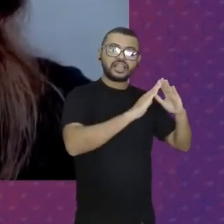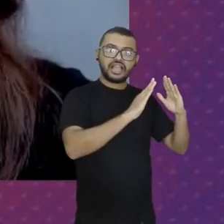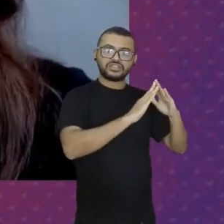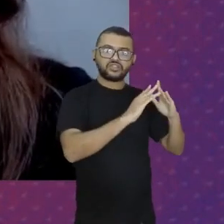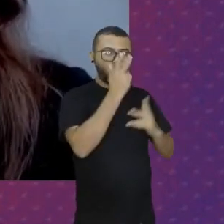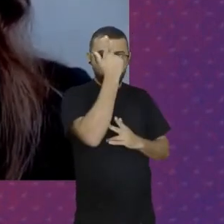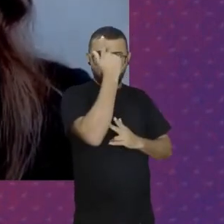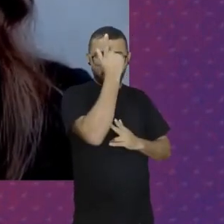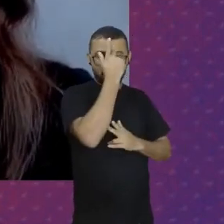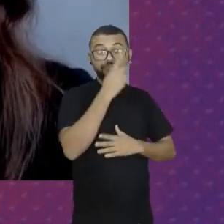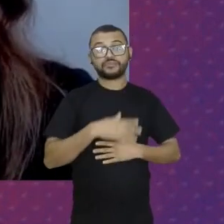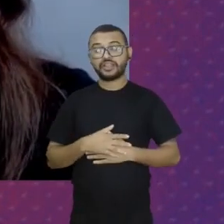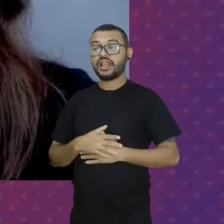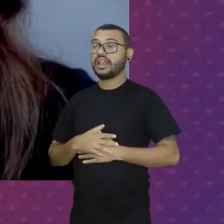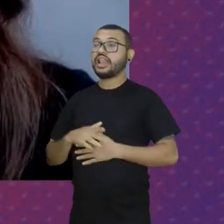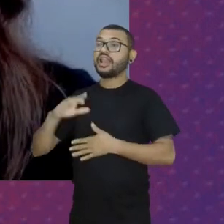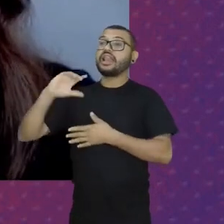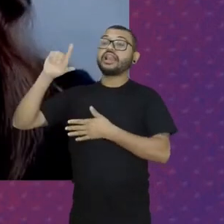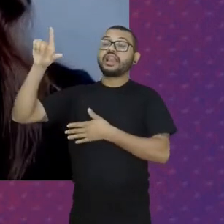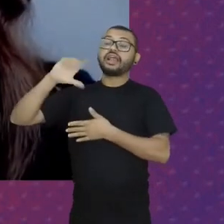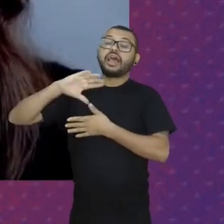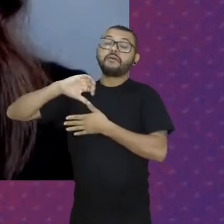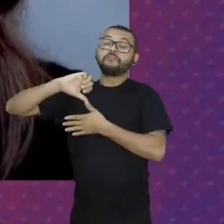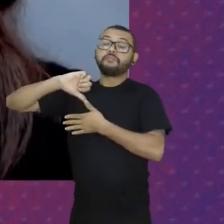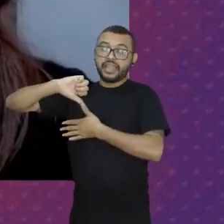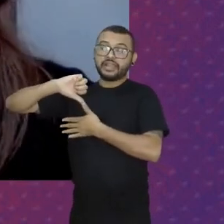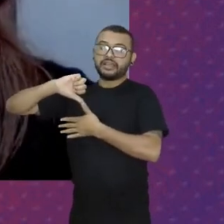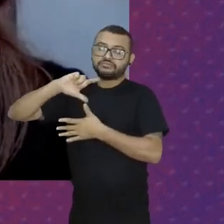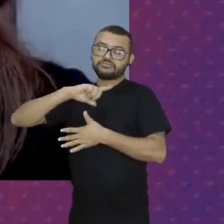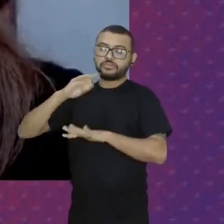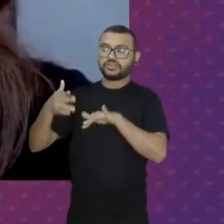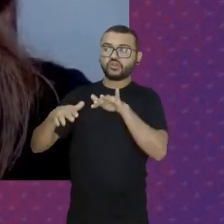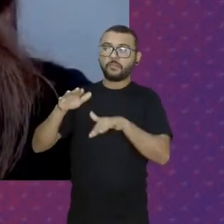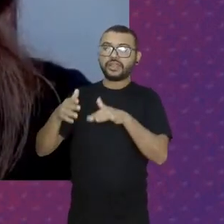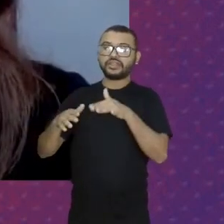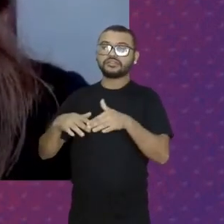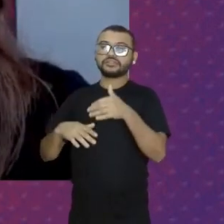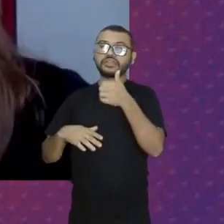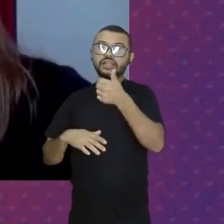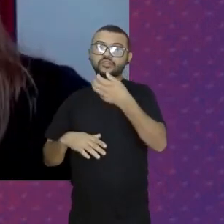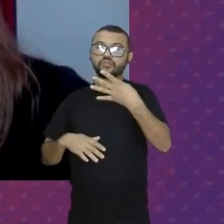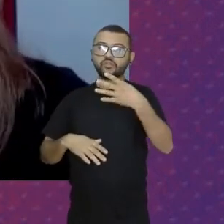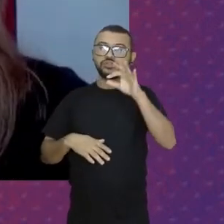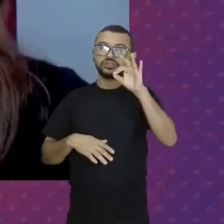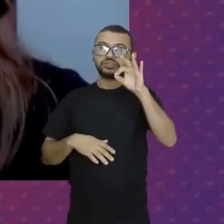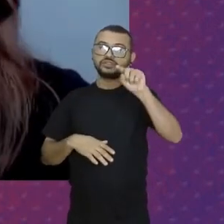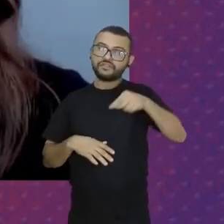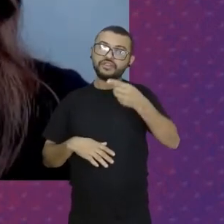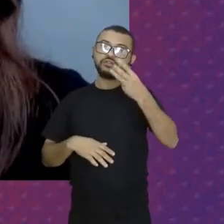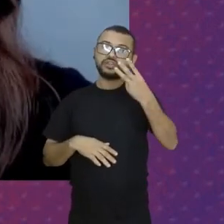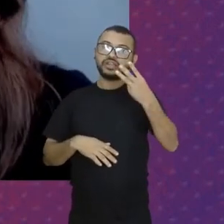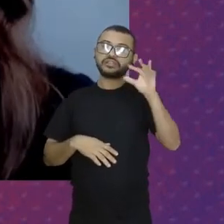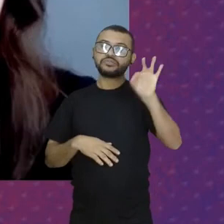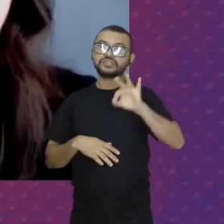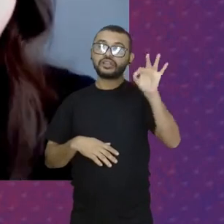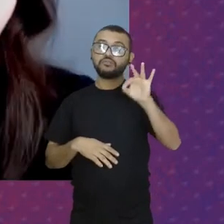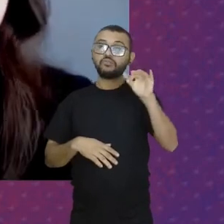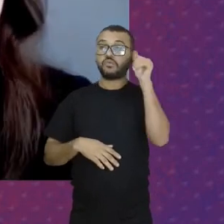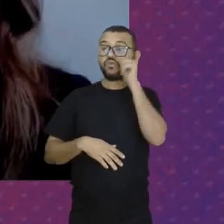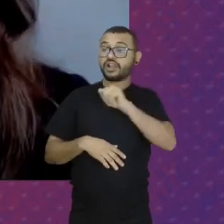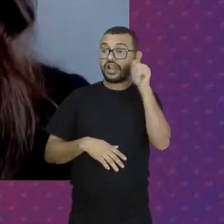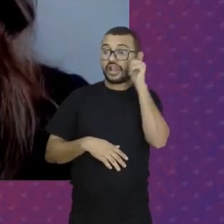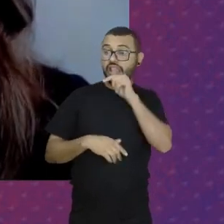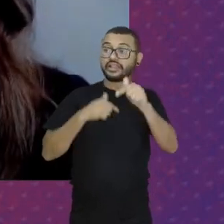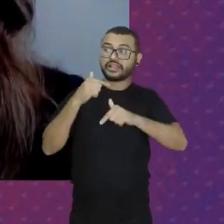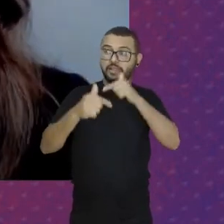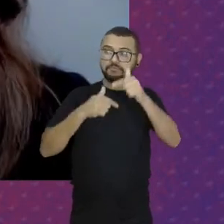Na América Latina, o trabalho doméstico, ele é a ocupação de 14,3% das mulheres que estão no